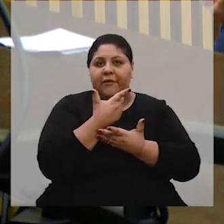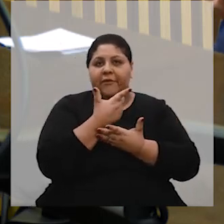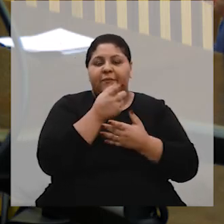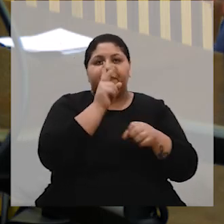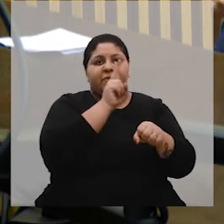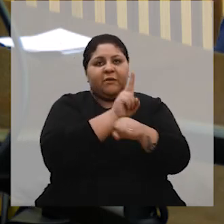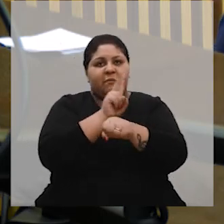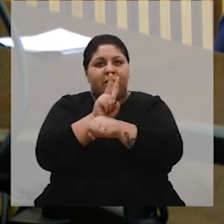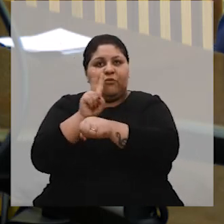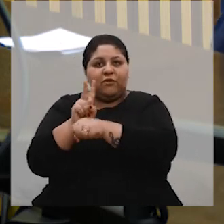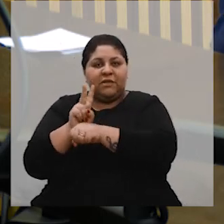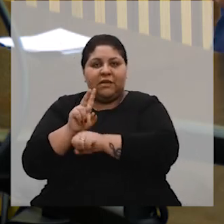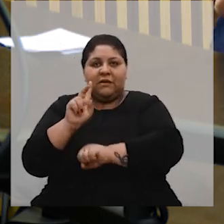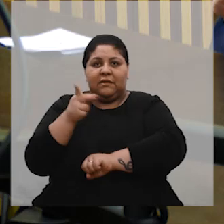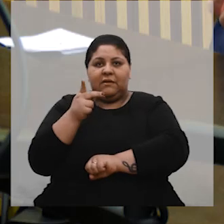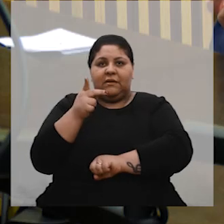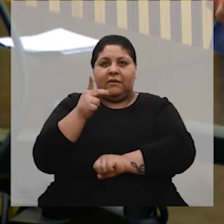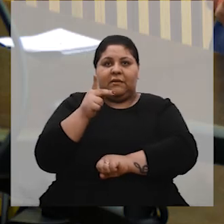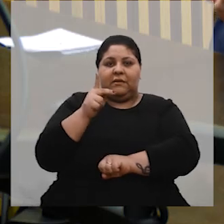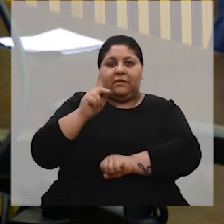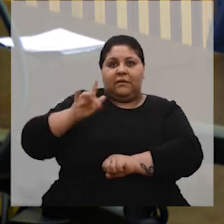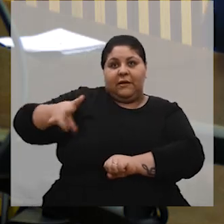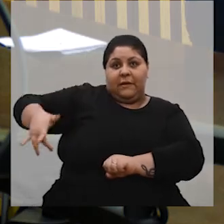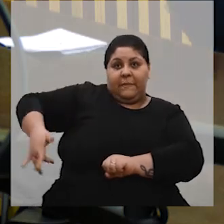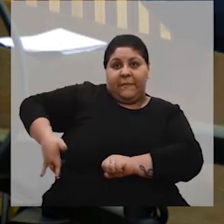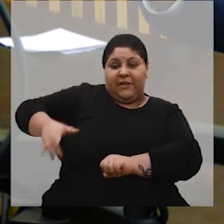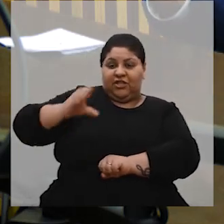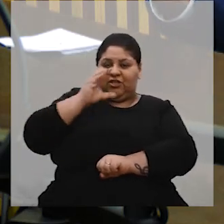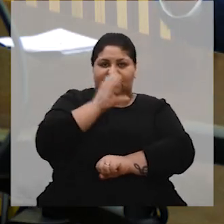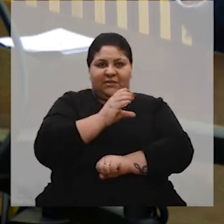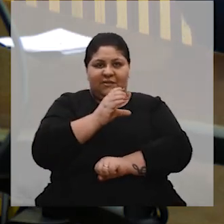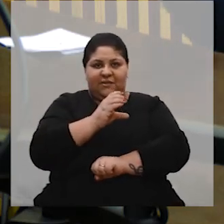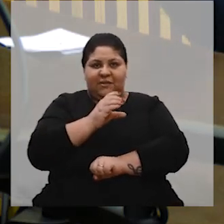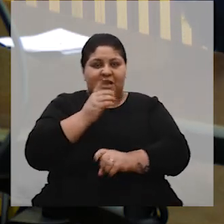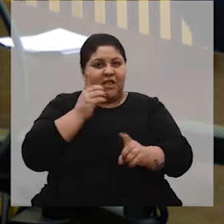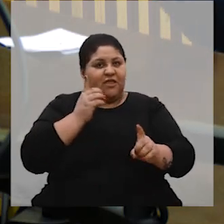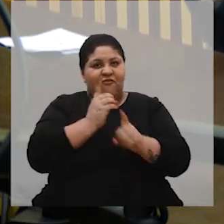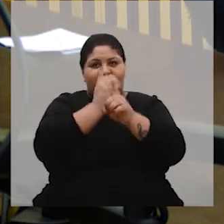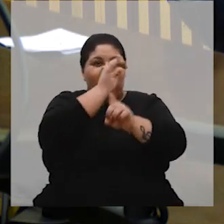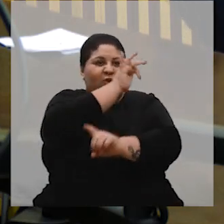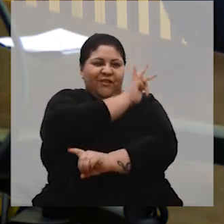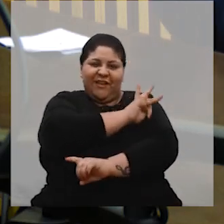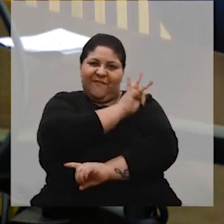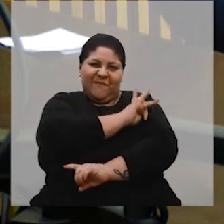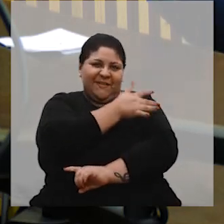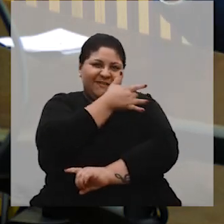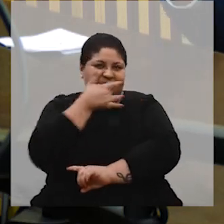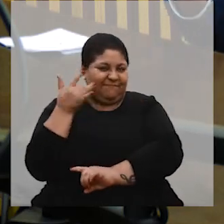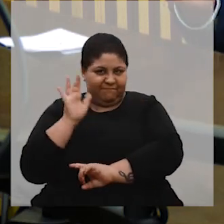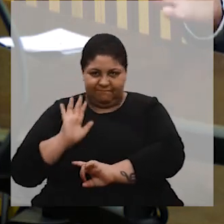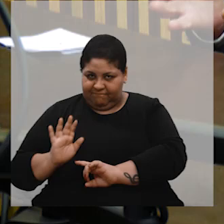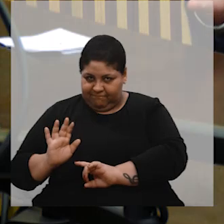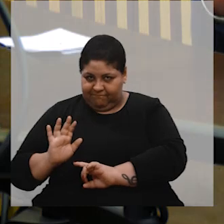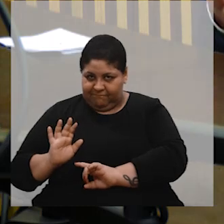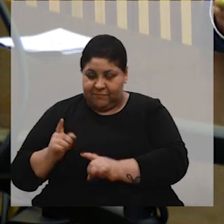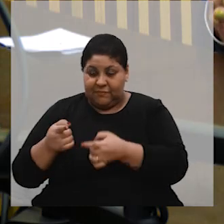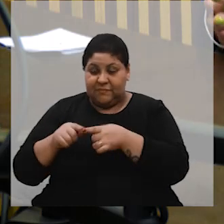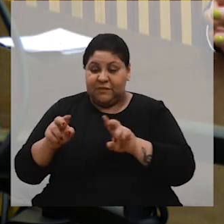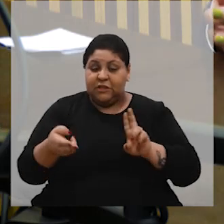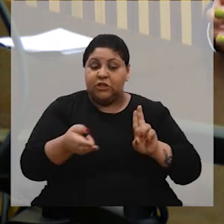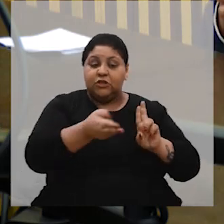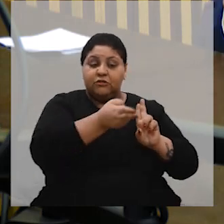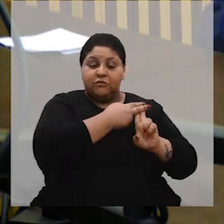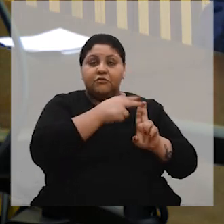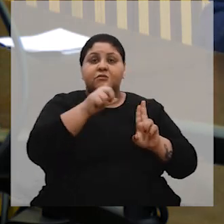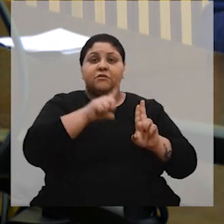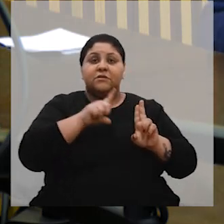medicamento para tratar hepatite C, até porque não vai achar isso na farmácia fácil, né? São medicamentos controlados, tu não vai encontrar. Mas o